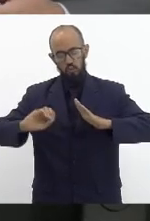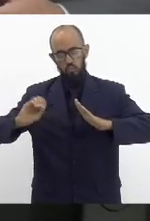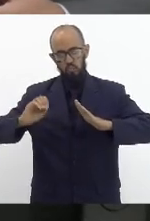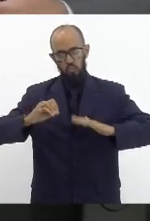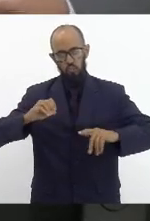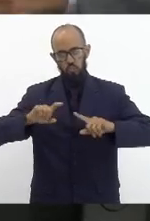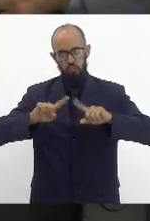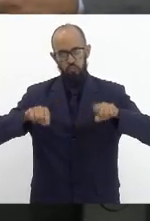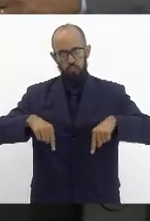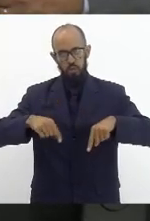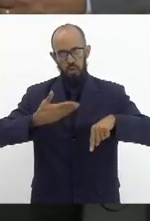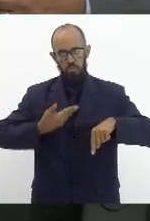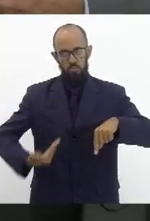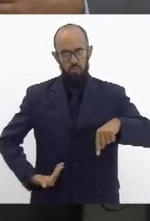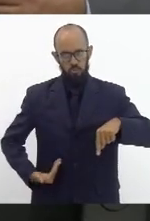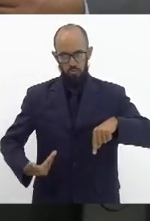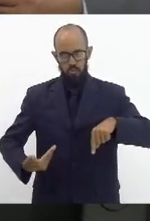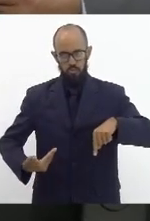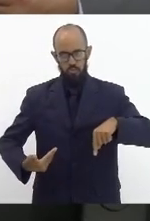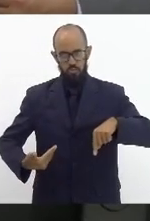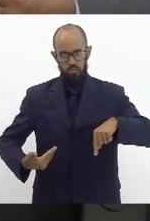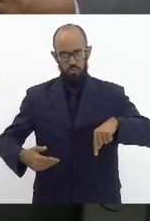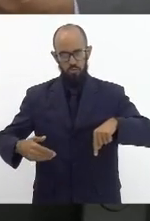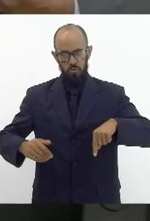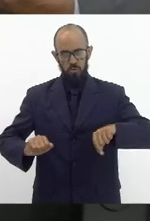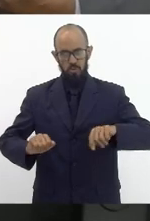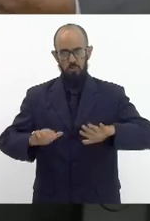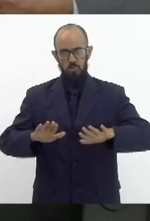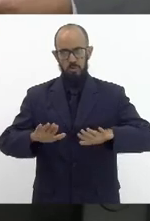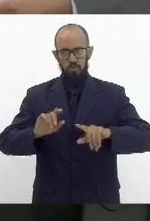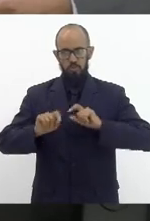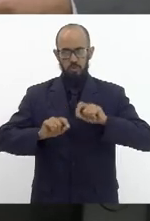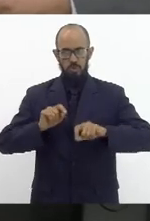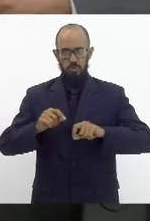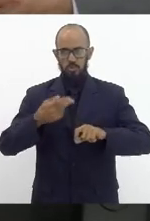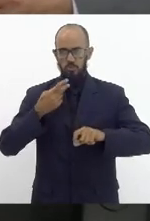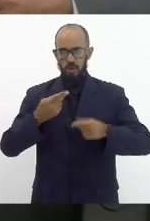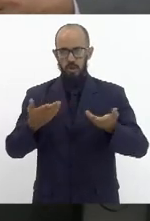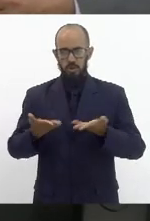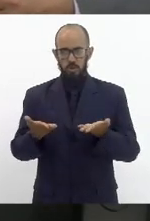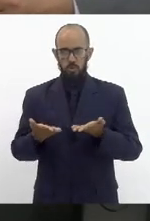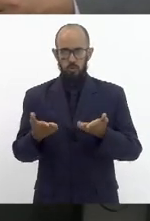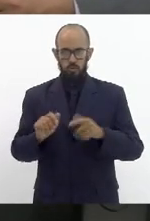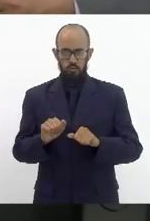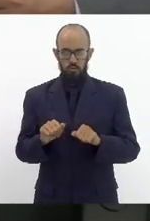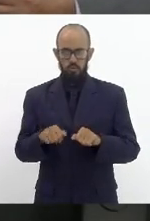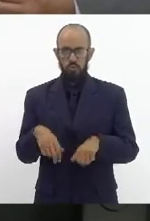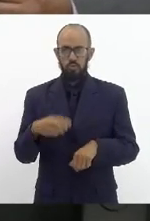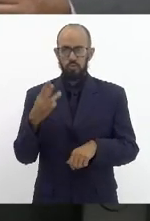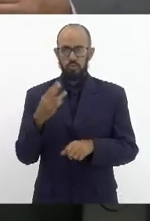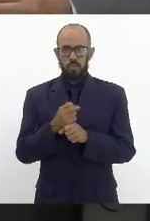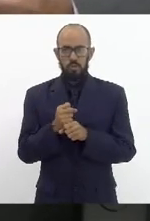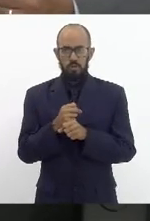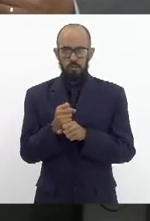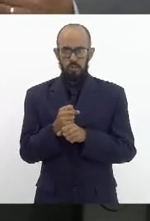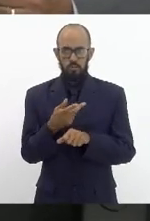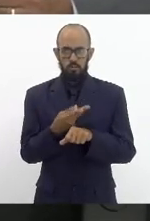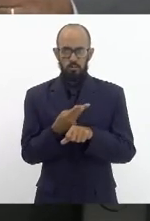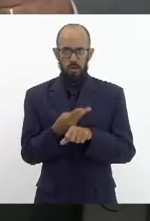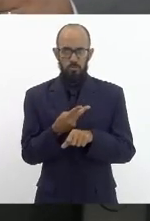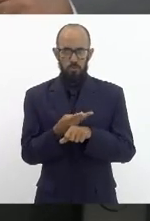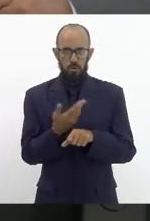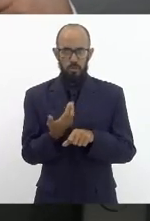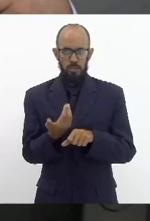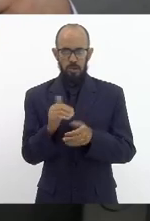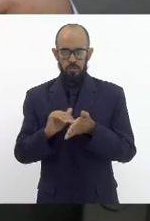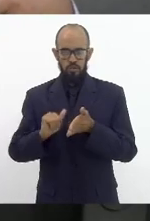público. Pelo contrário, eles ainda estão falando uma questão lá, da questão do triênio, que eles queriam, porque querem ainda retirar